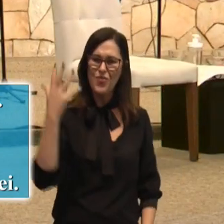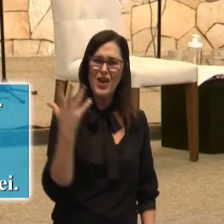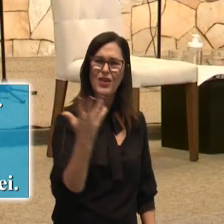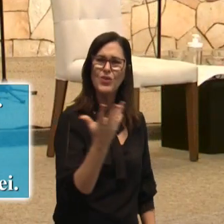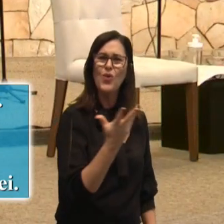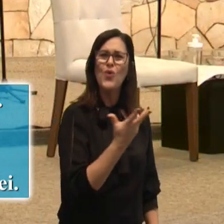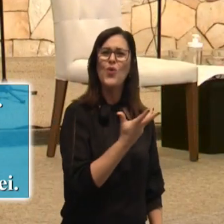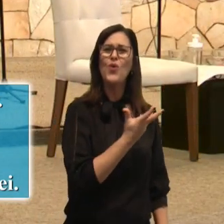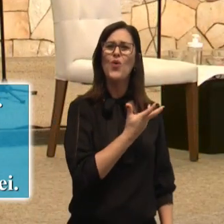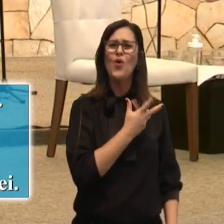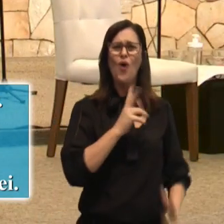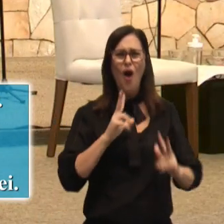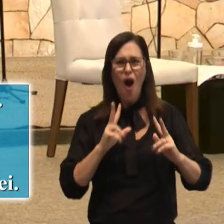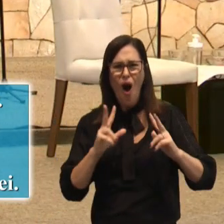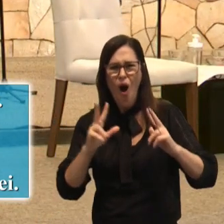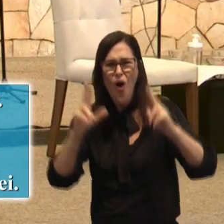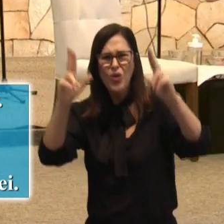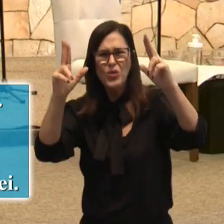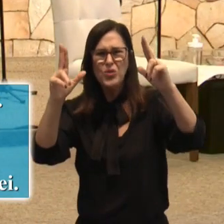Salvador,